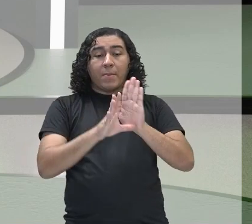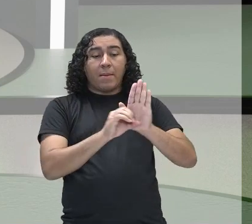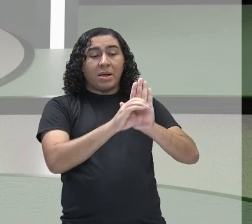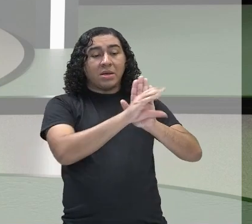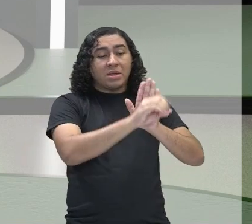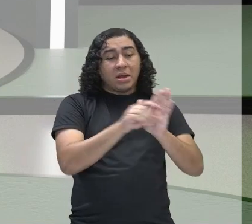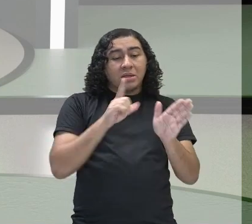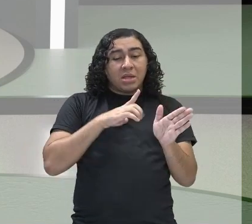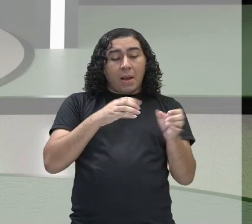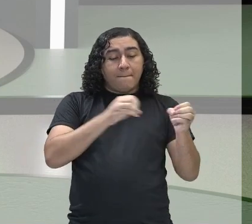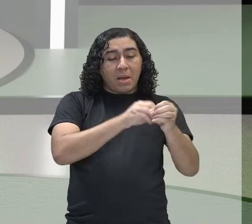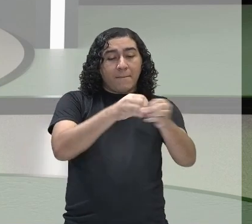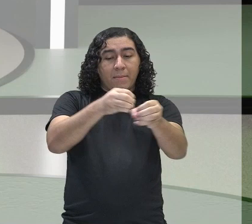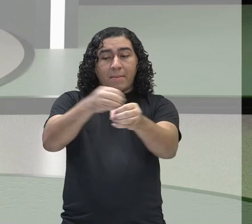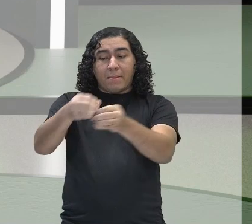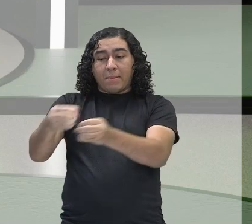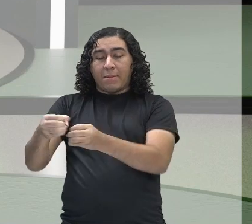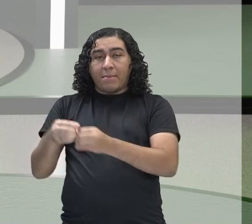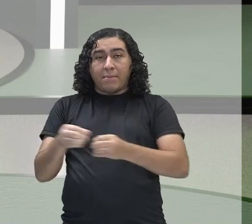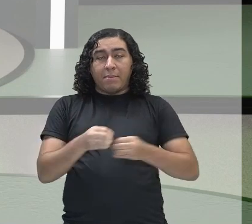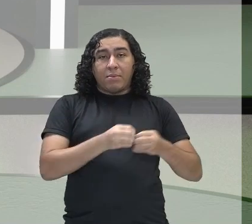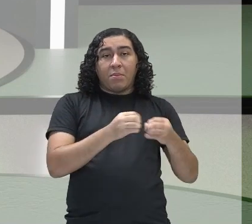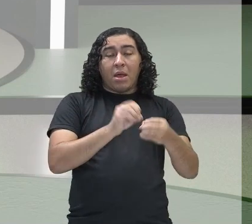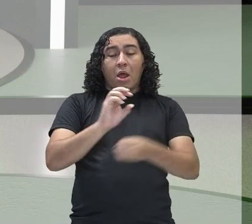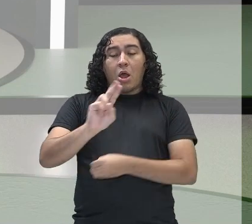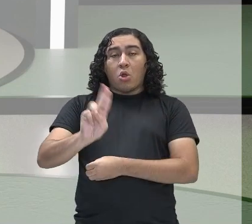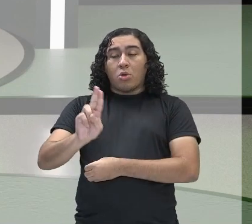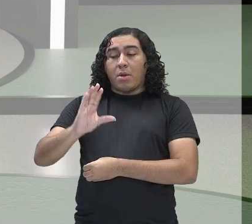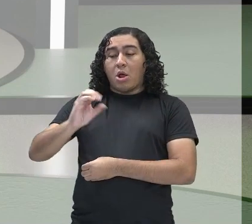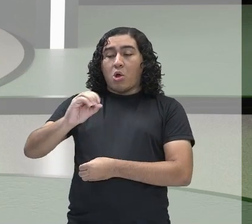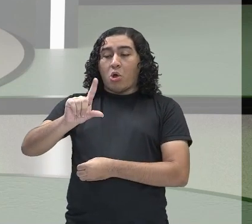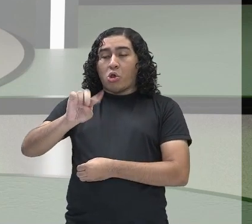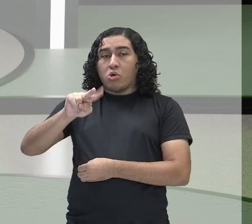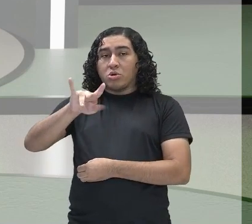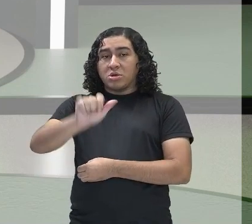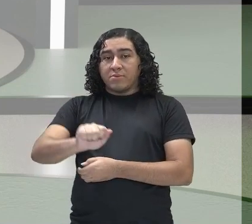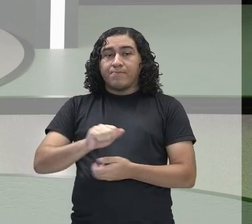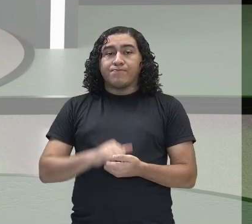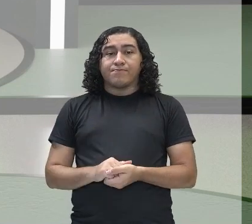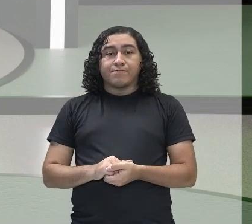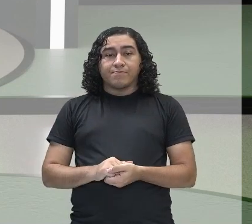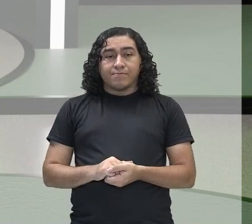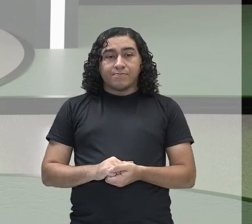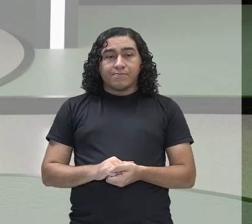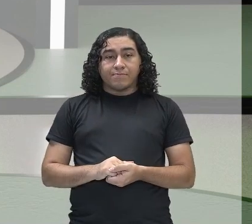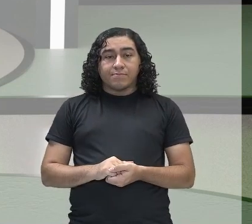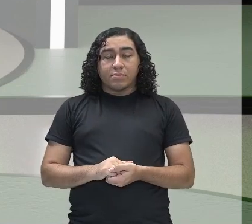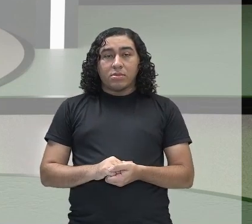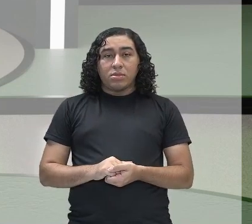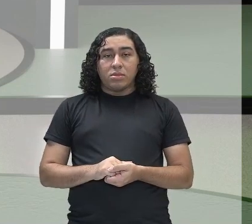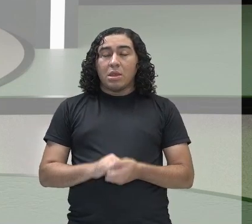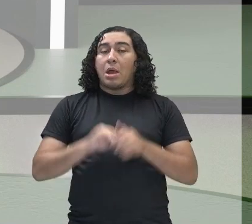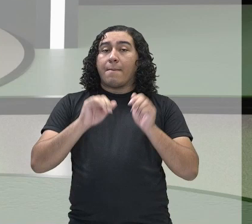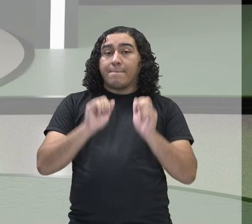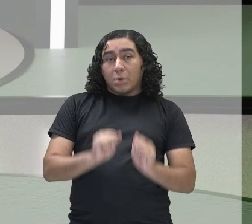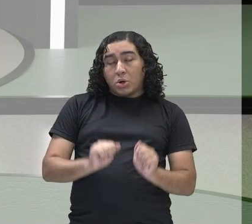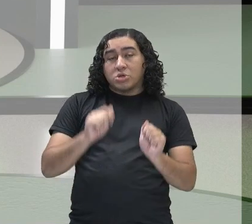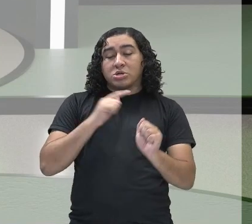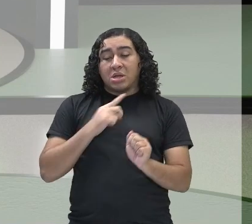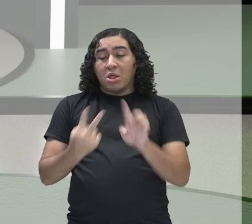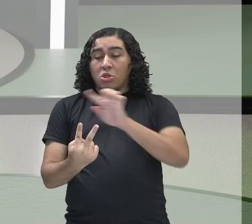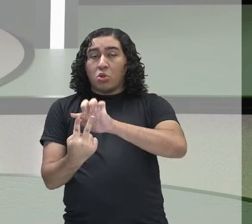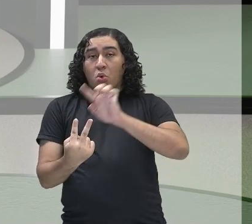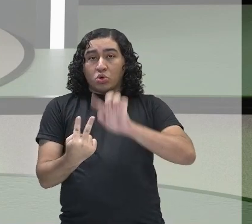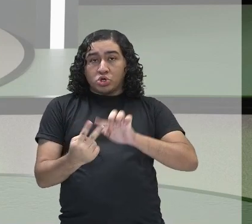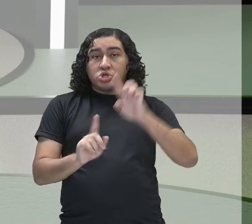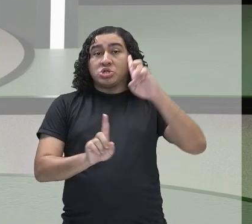e formando ali o que a gente chama de colônia são autótrofos ou ou heterótrofos né Então